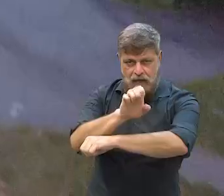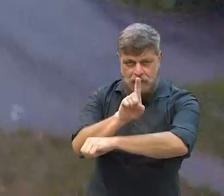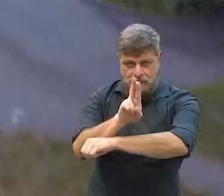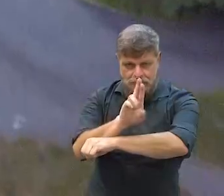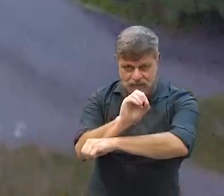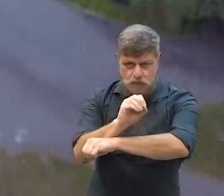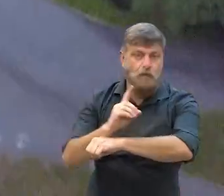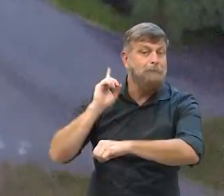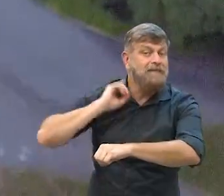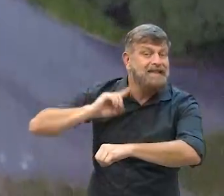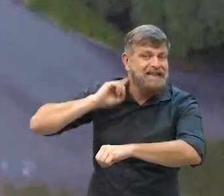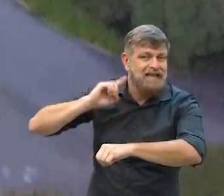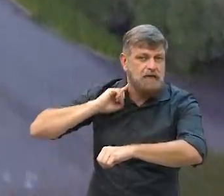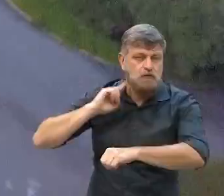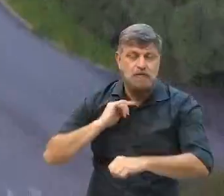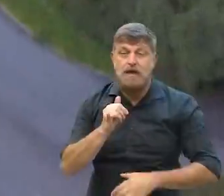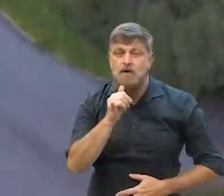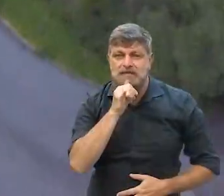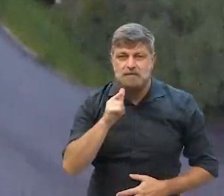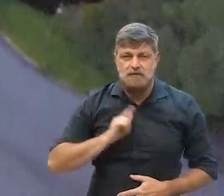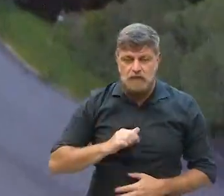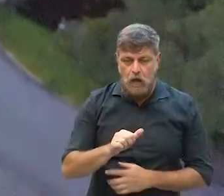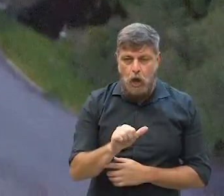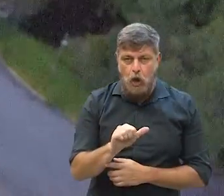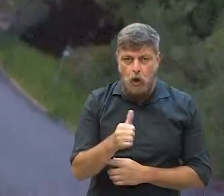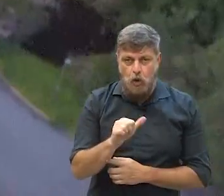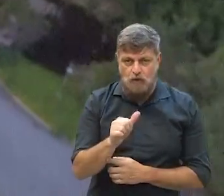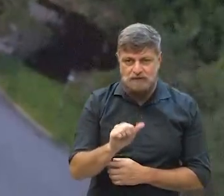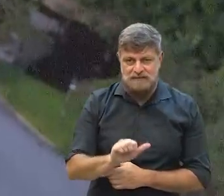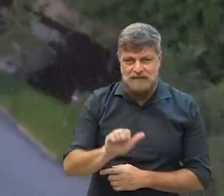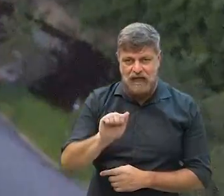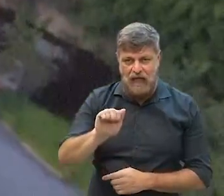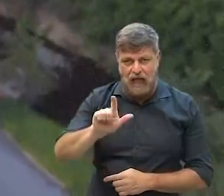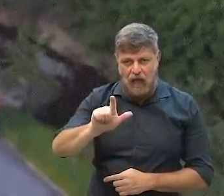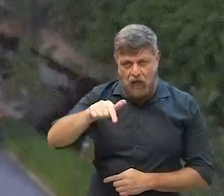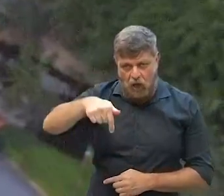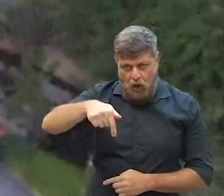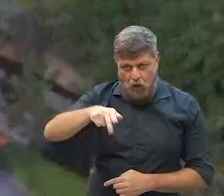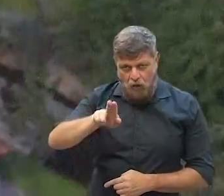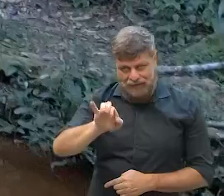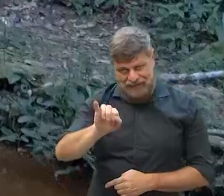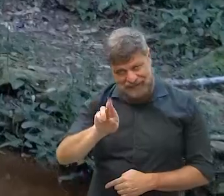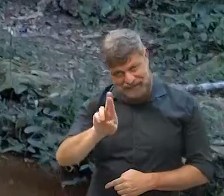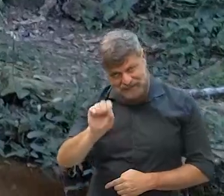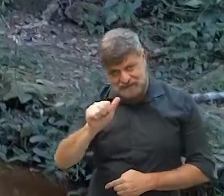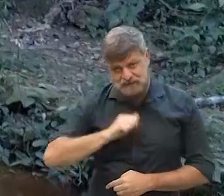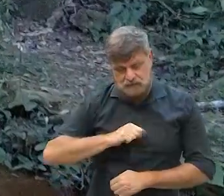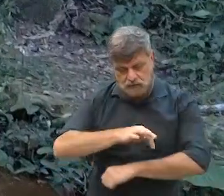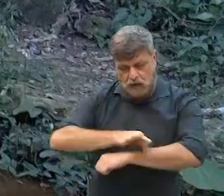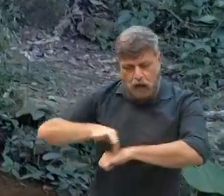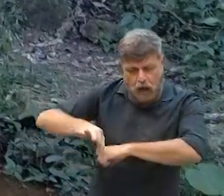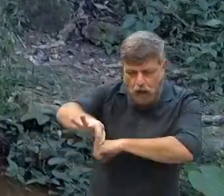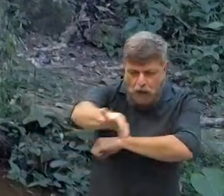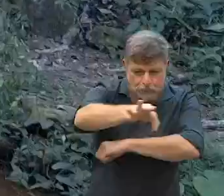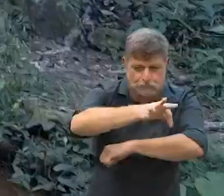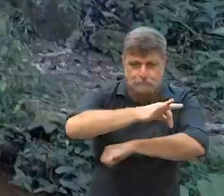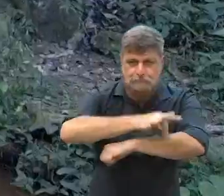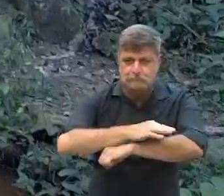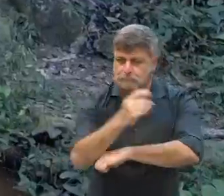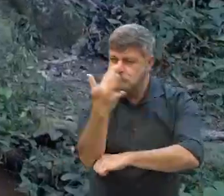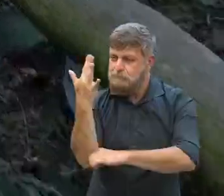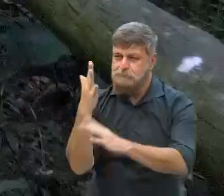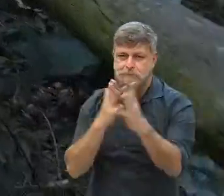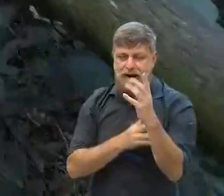dessa preservação. São 11 alqueires com áreas de mata nativa, mananciais próprios, lagos,